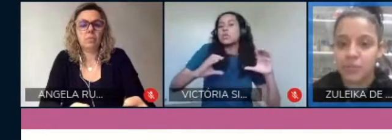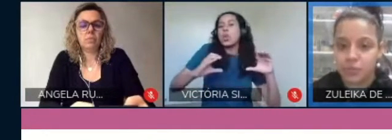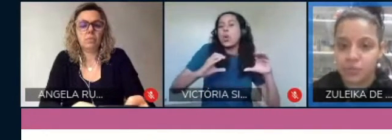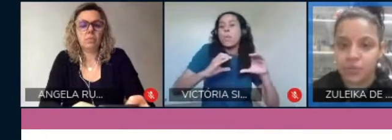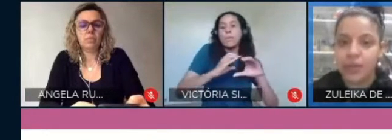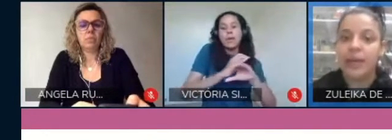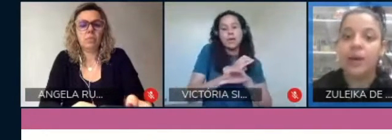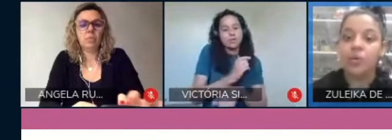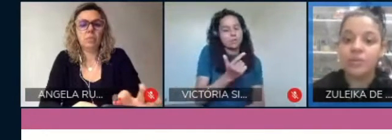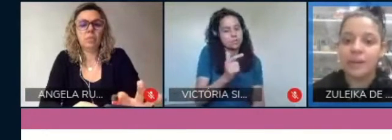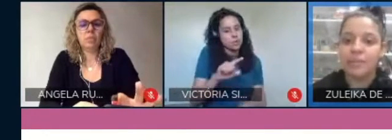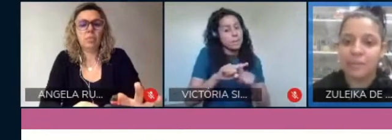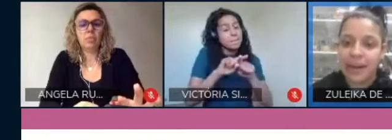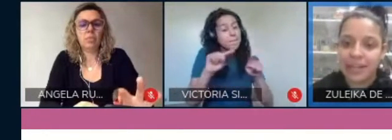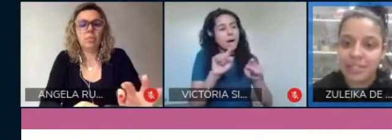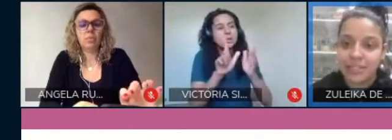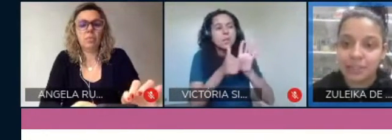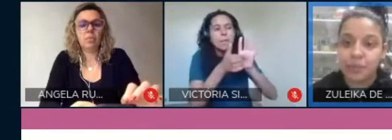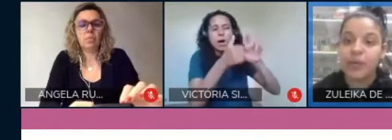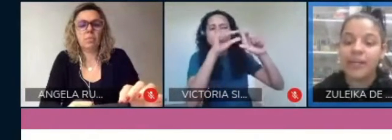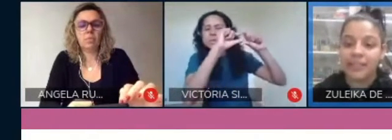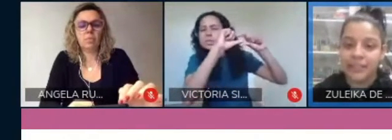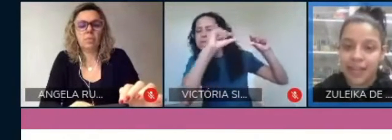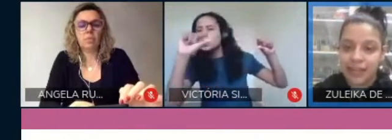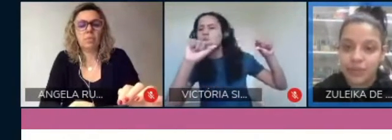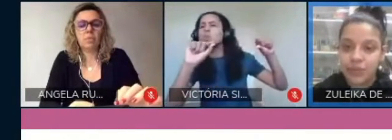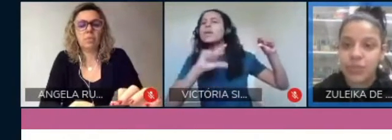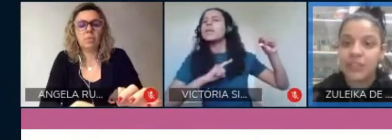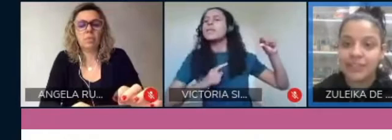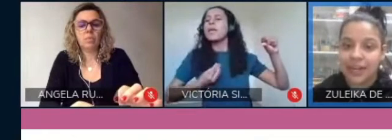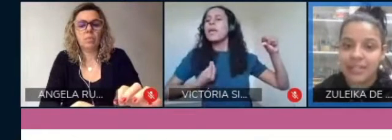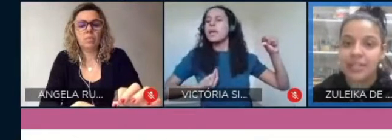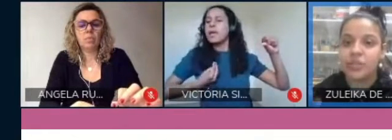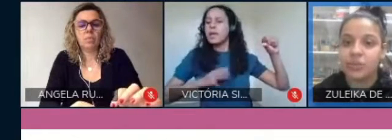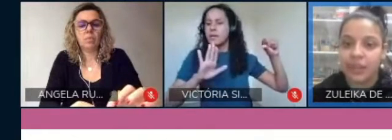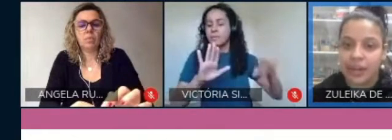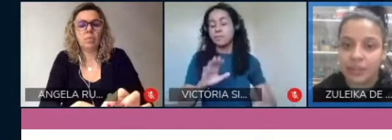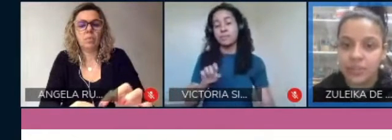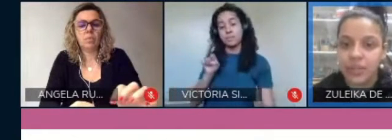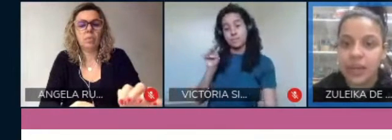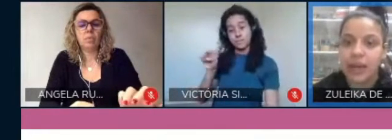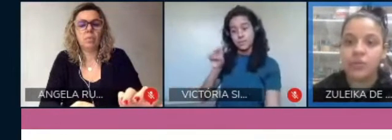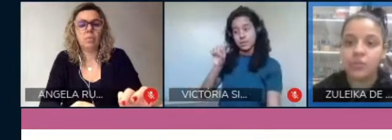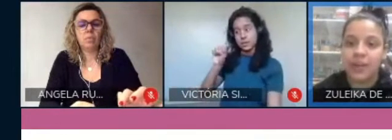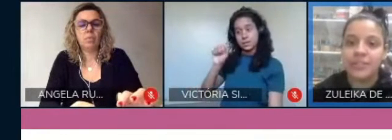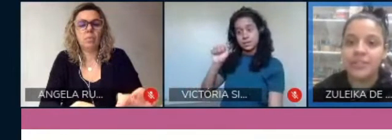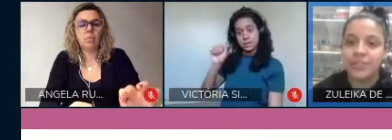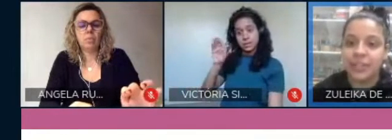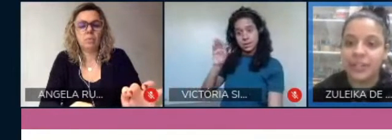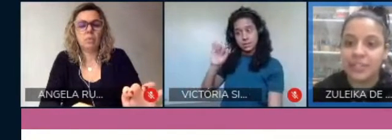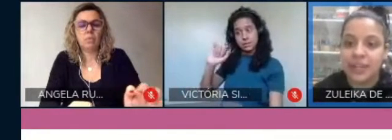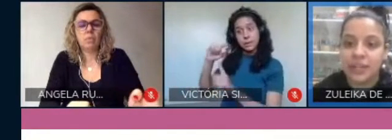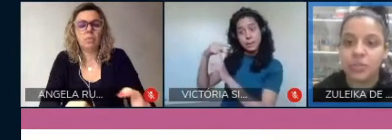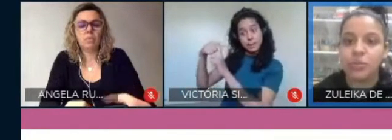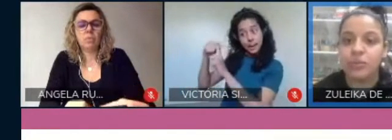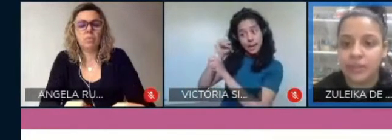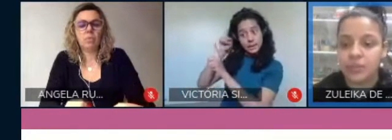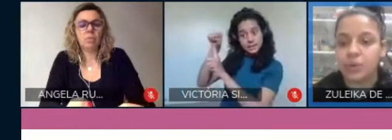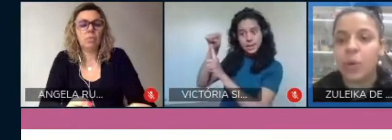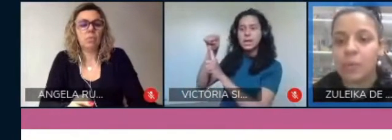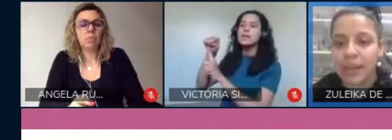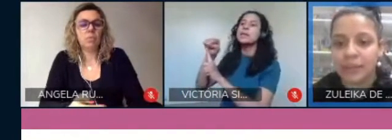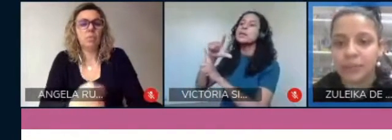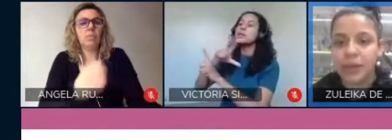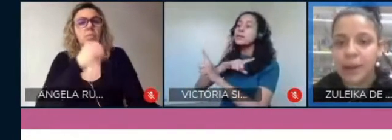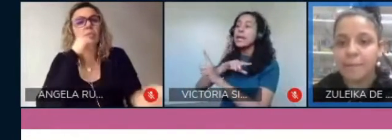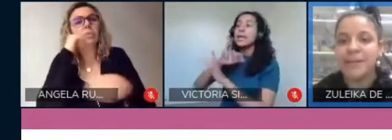publicado sobre o meu assunto. O Sabe Mais, por critério, só traz resultados aos quais a gente tem acesso